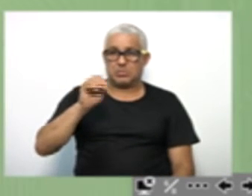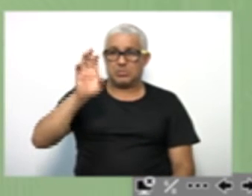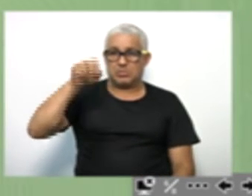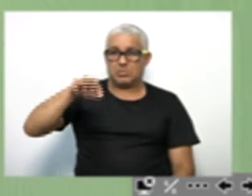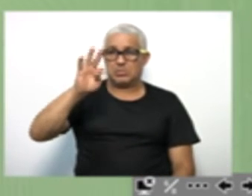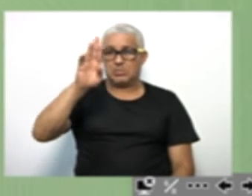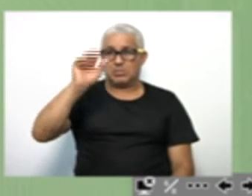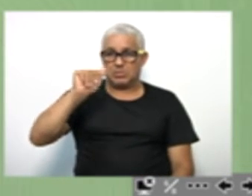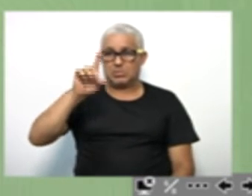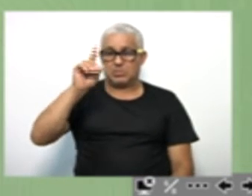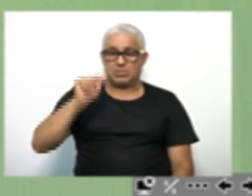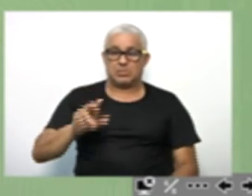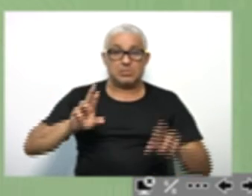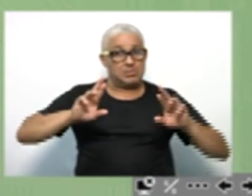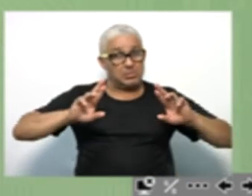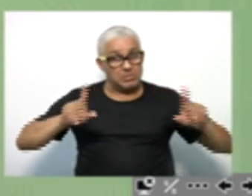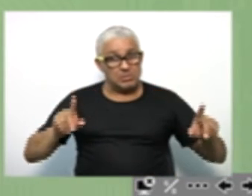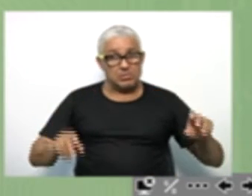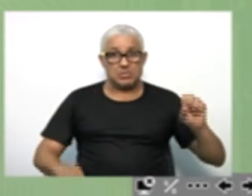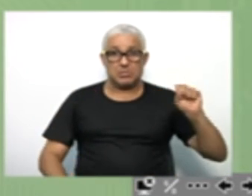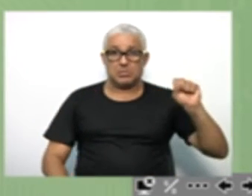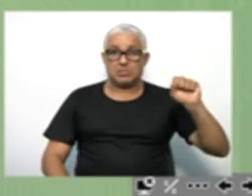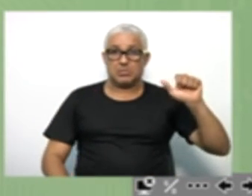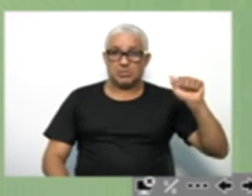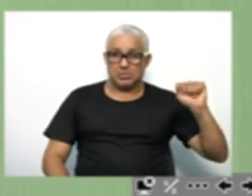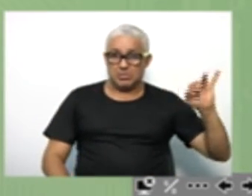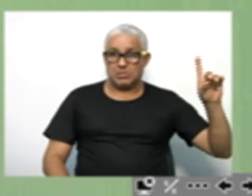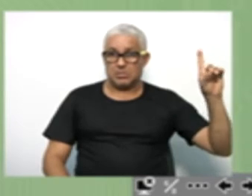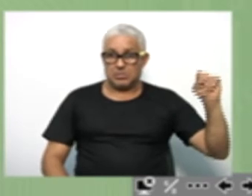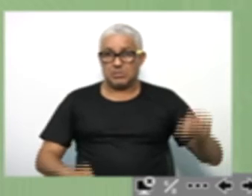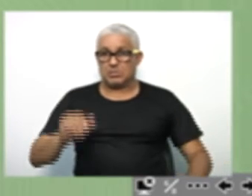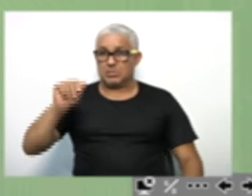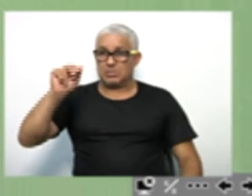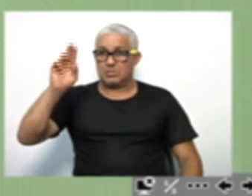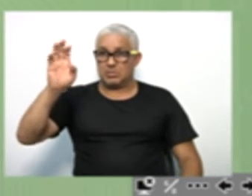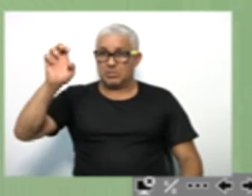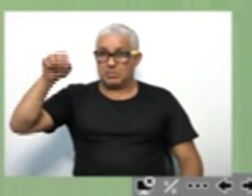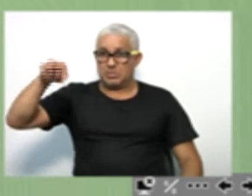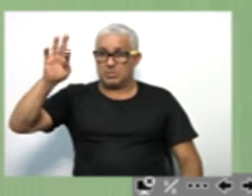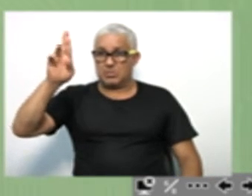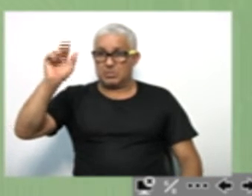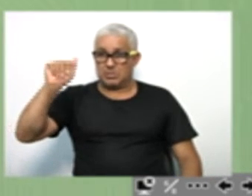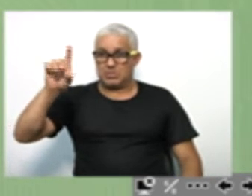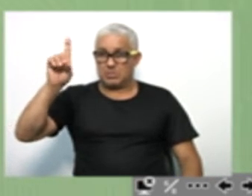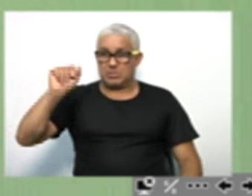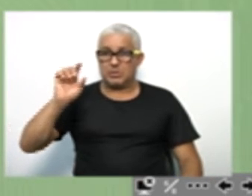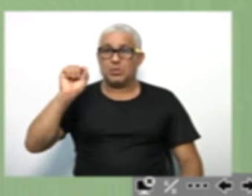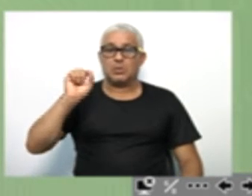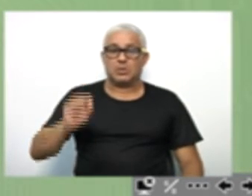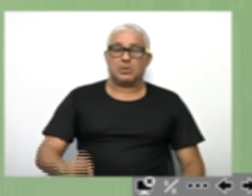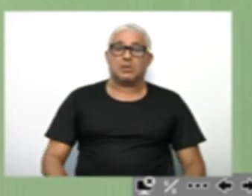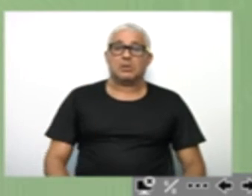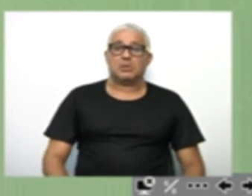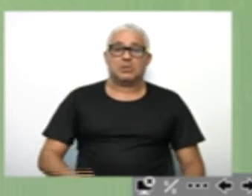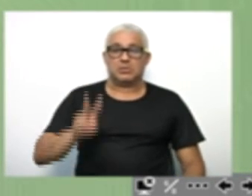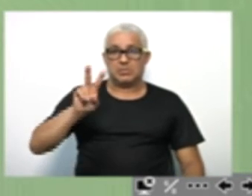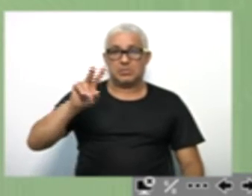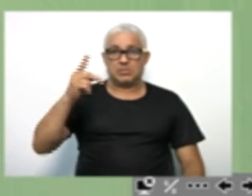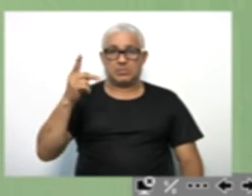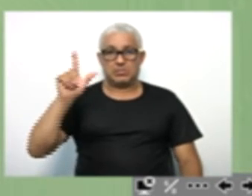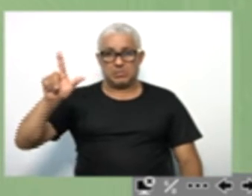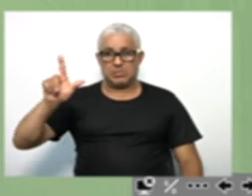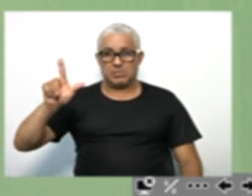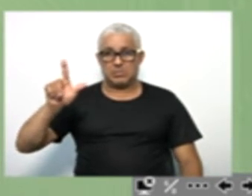diferença da saída com essa entrada é o que nós chamamos de VPL, ou o